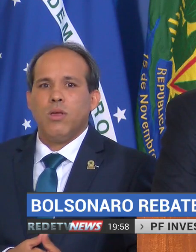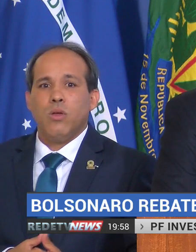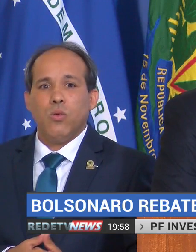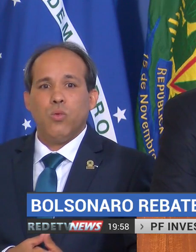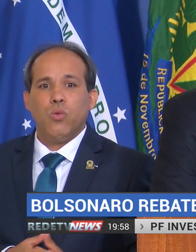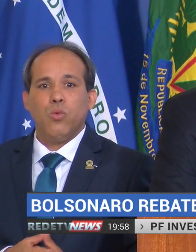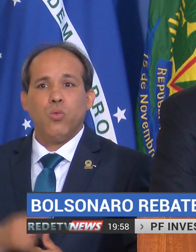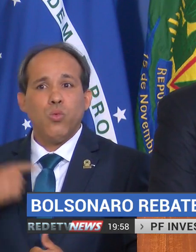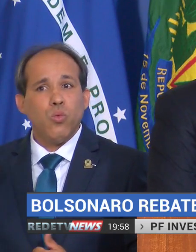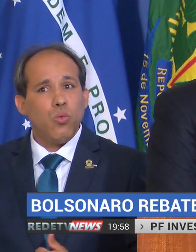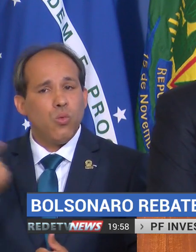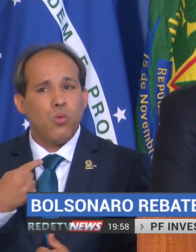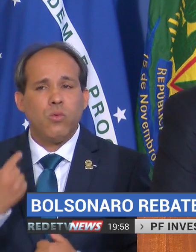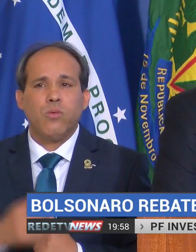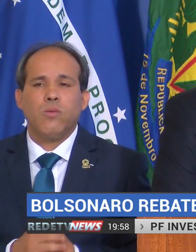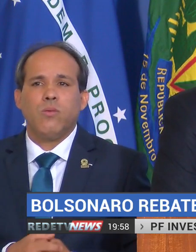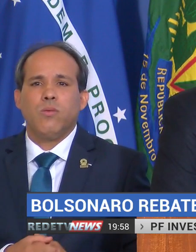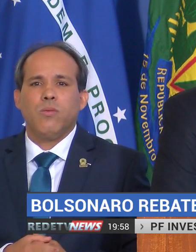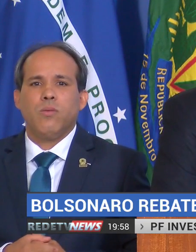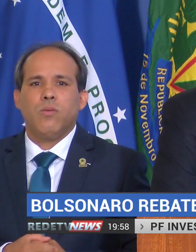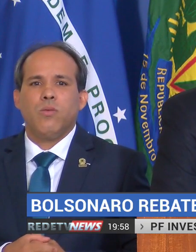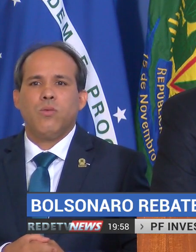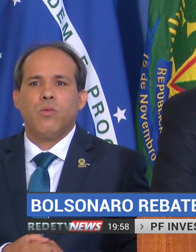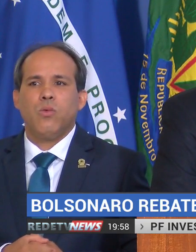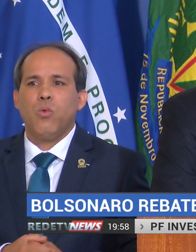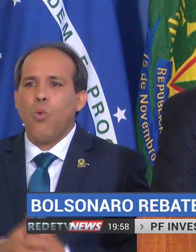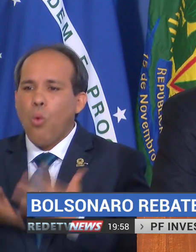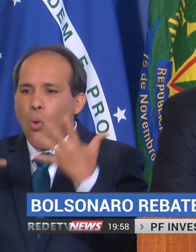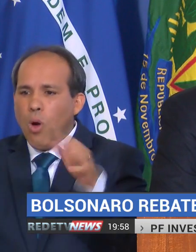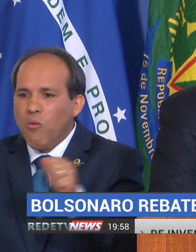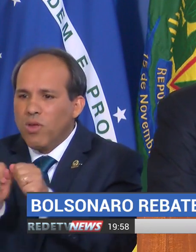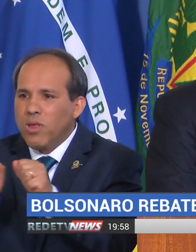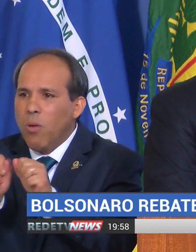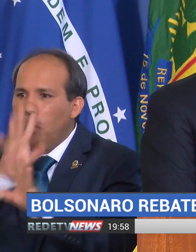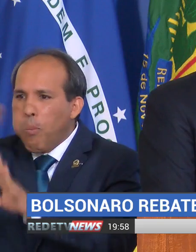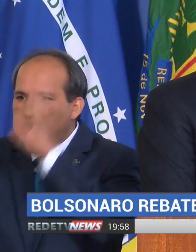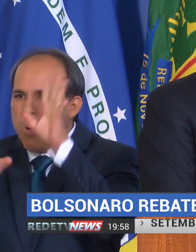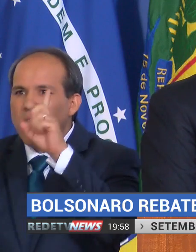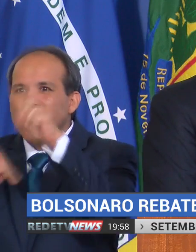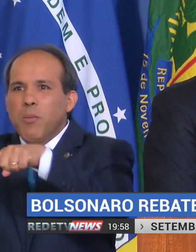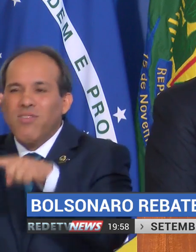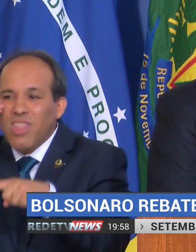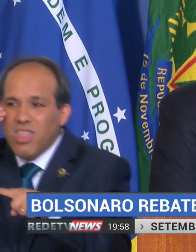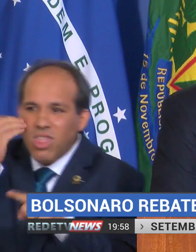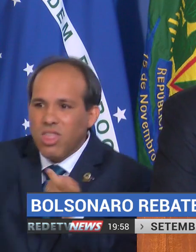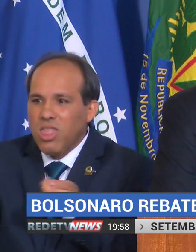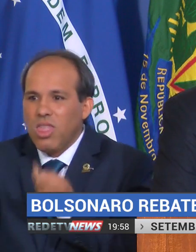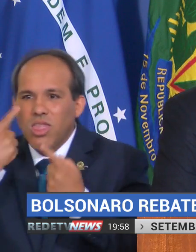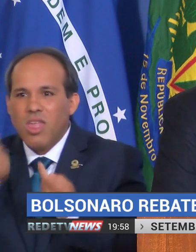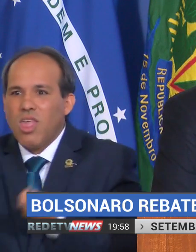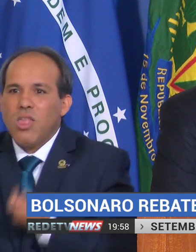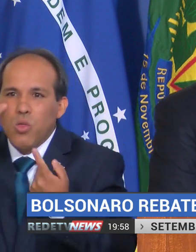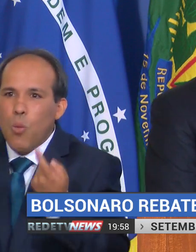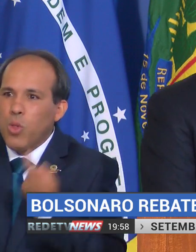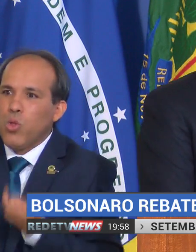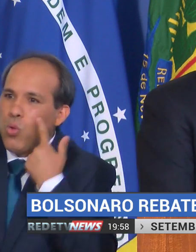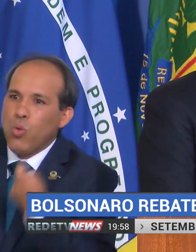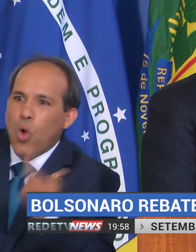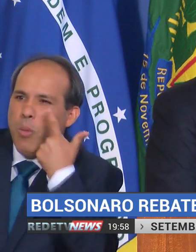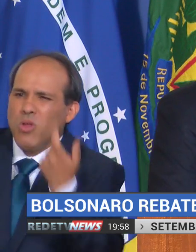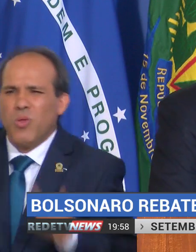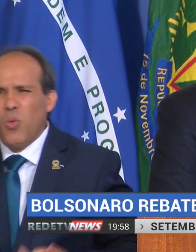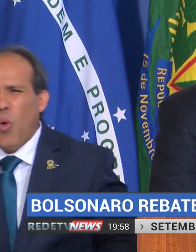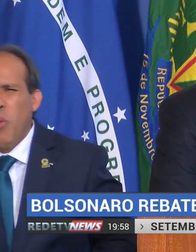e nós não queremos a fazer nada de anormal para dar um jeitinho ali lá uma colar me